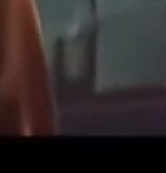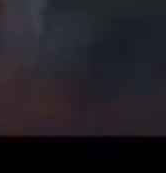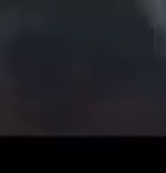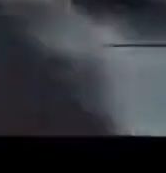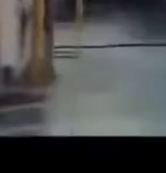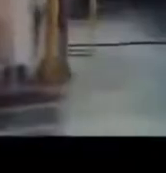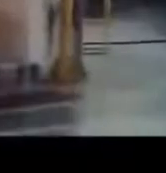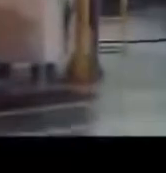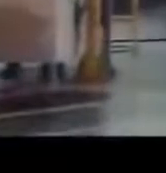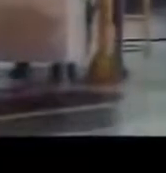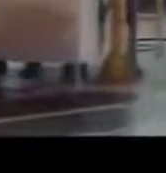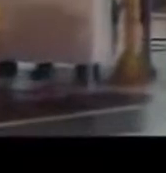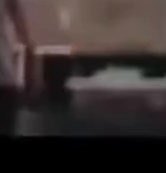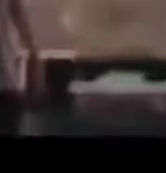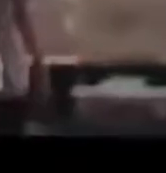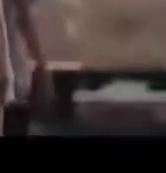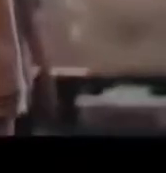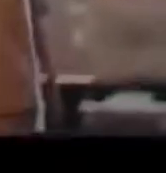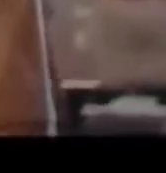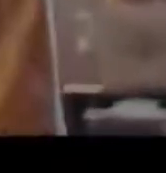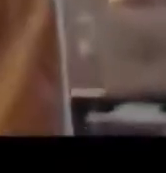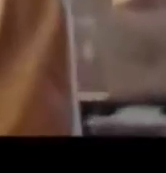E aí